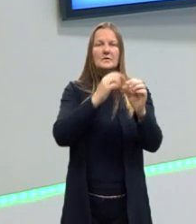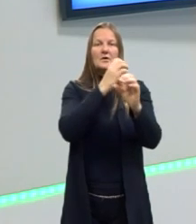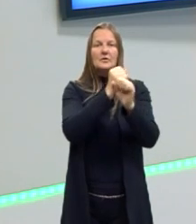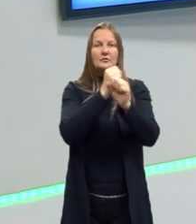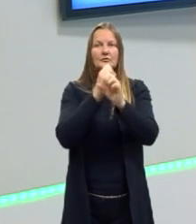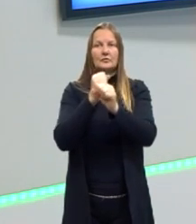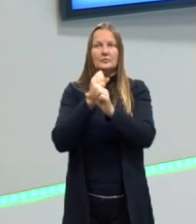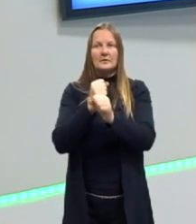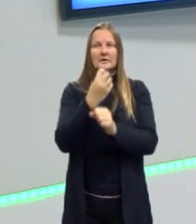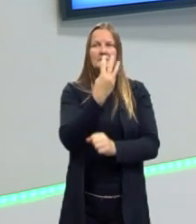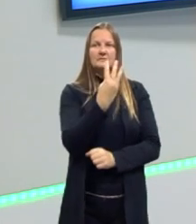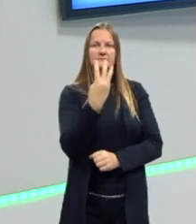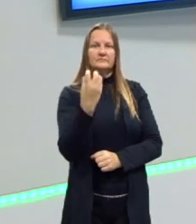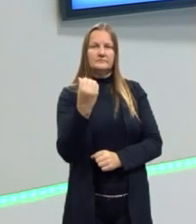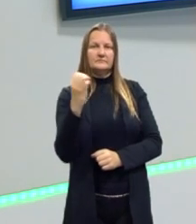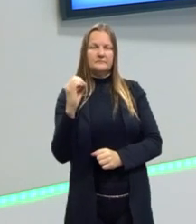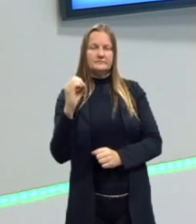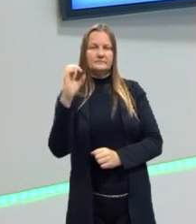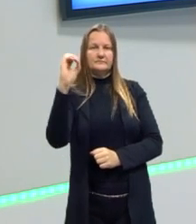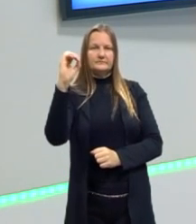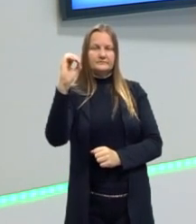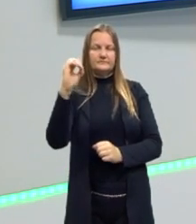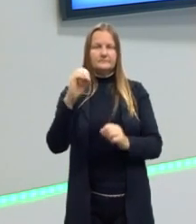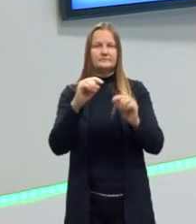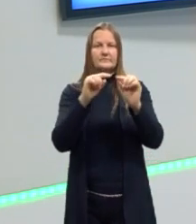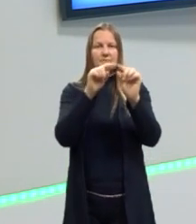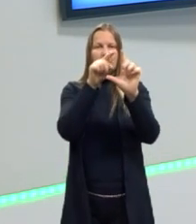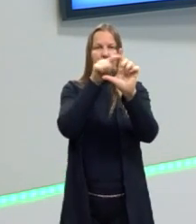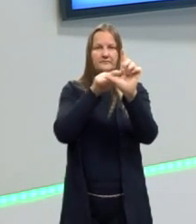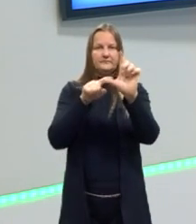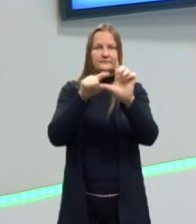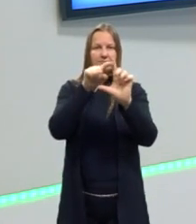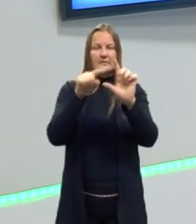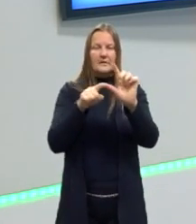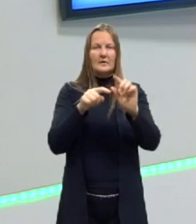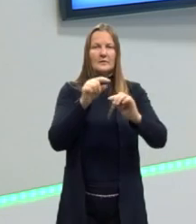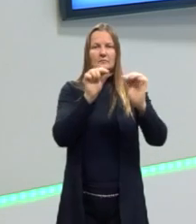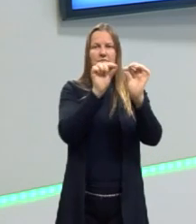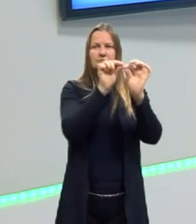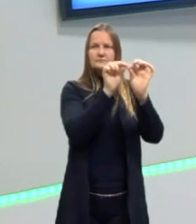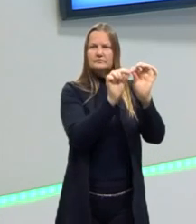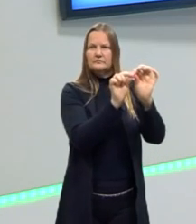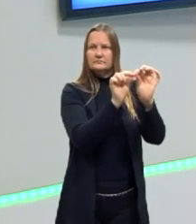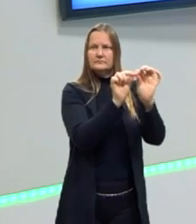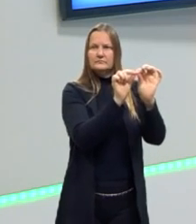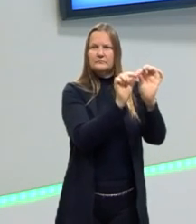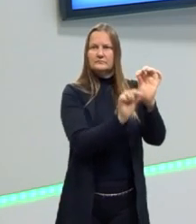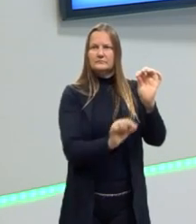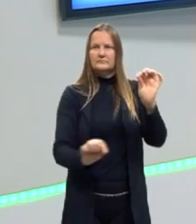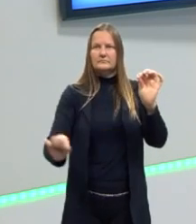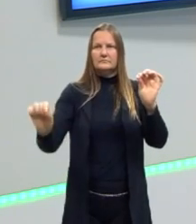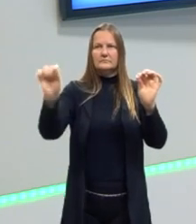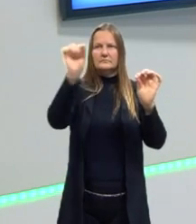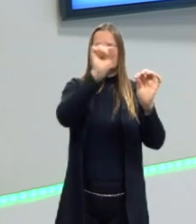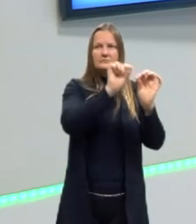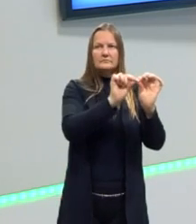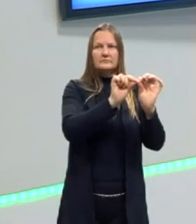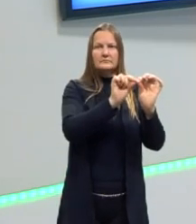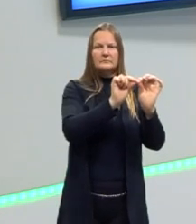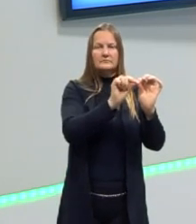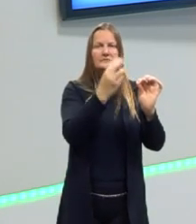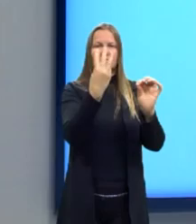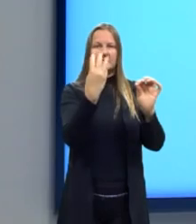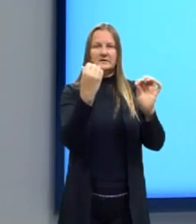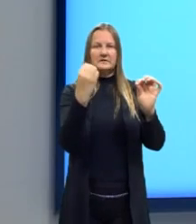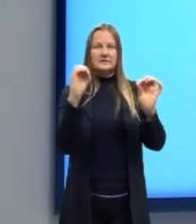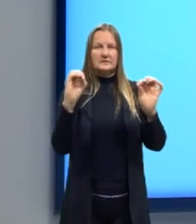360 graus só que para cada volta né quando nós falamos em infinitas voltas ou